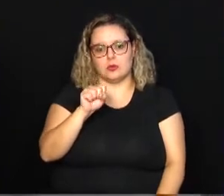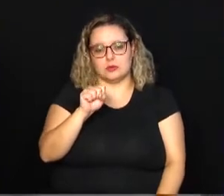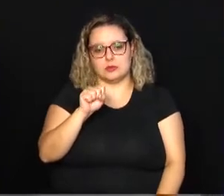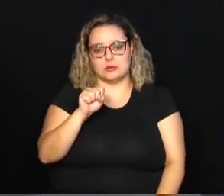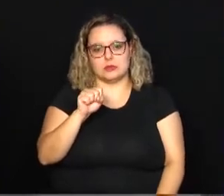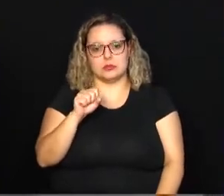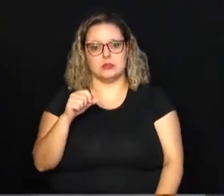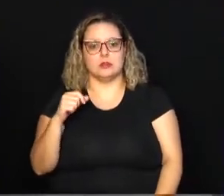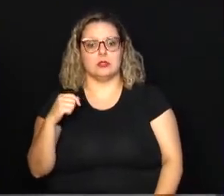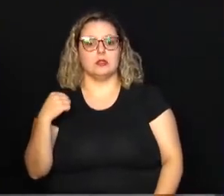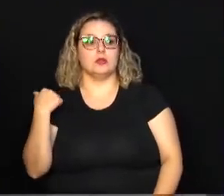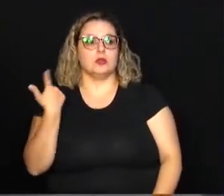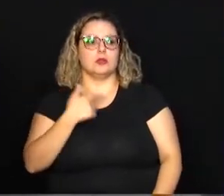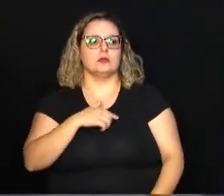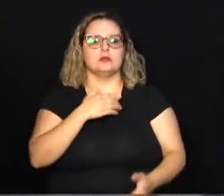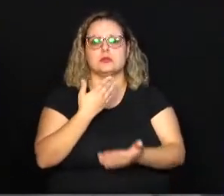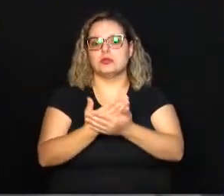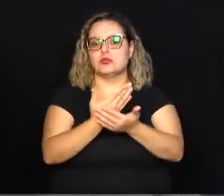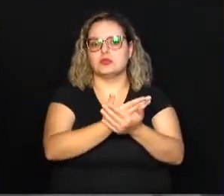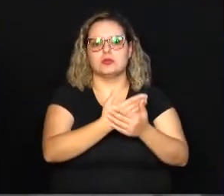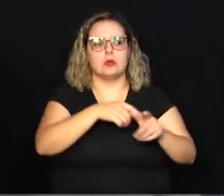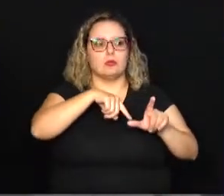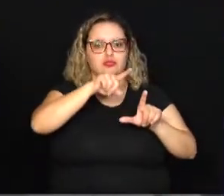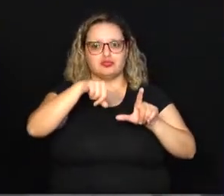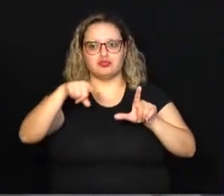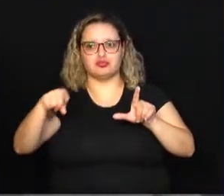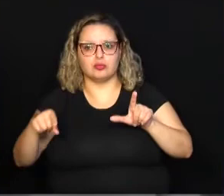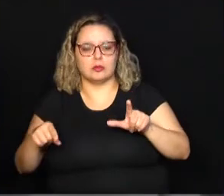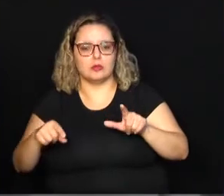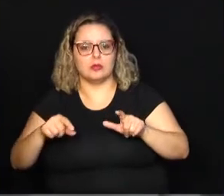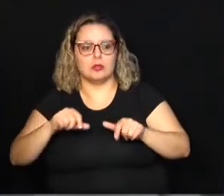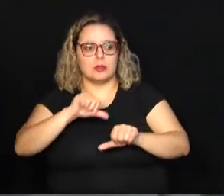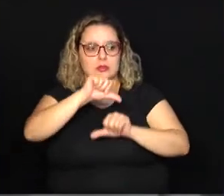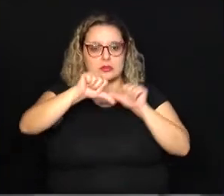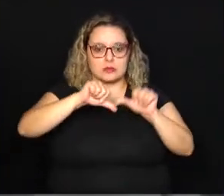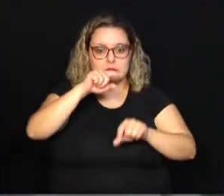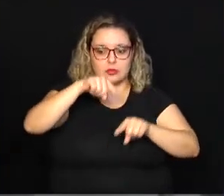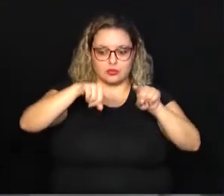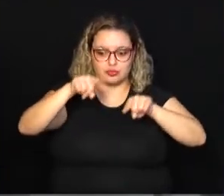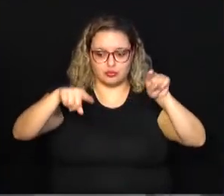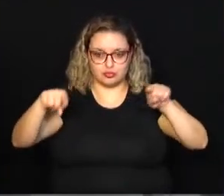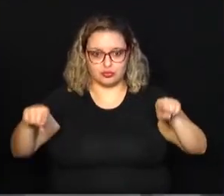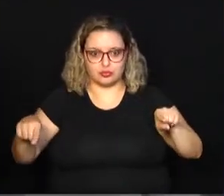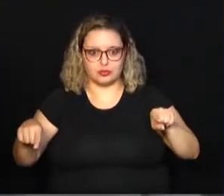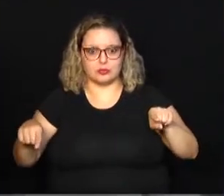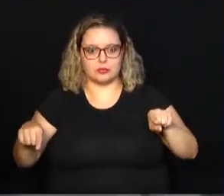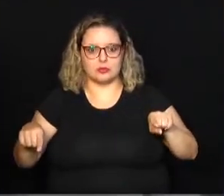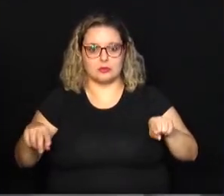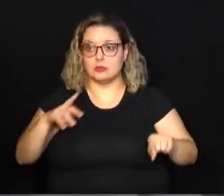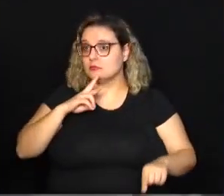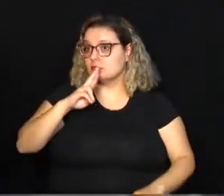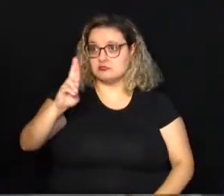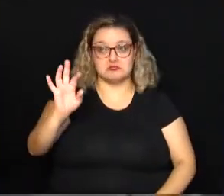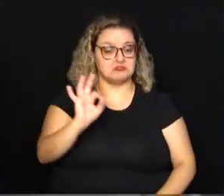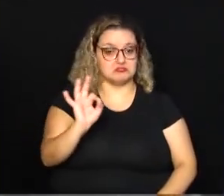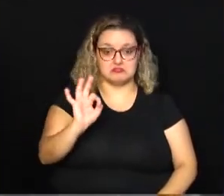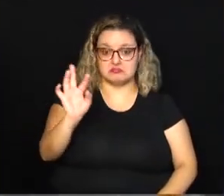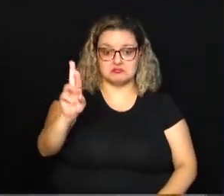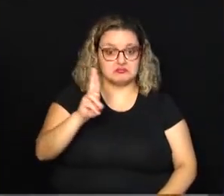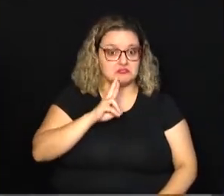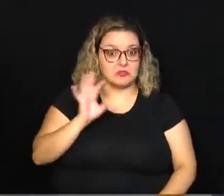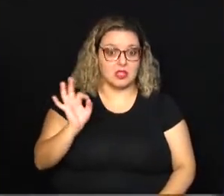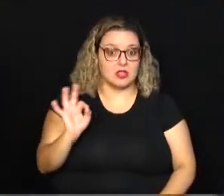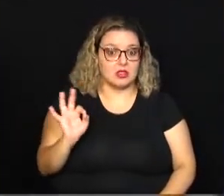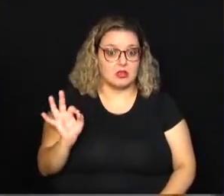do vírus é. Fazem 3 semanas, nós mandamos algumas amostras sem resposta.